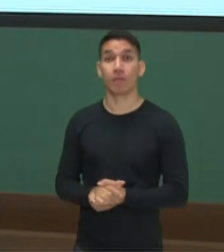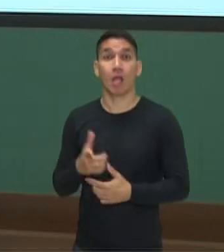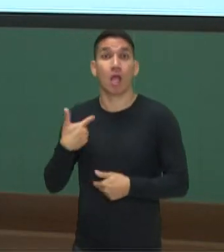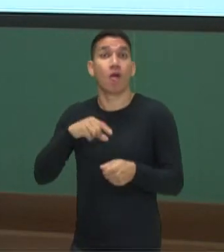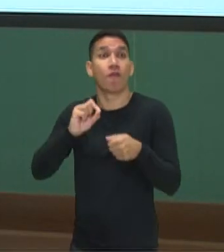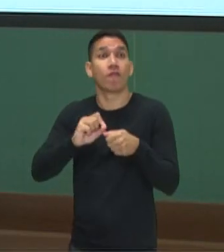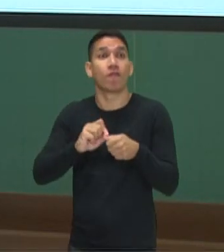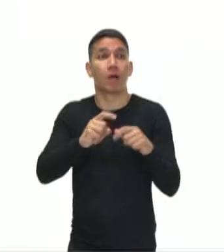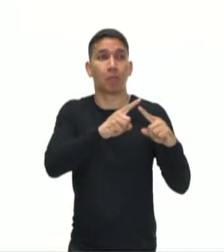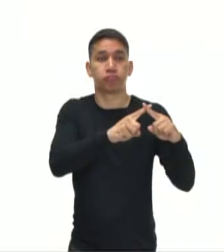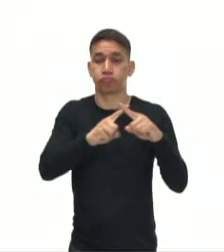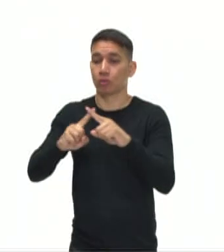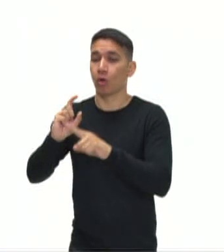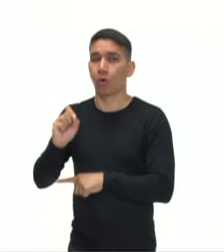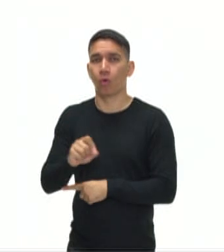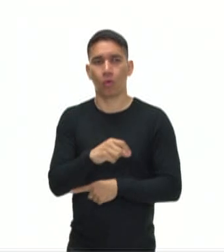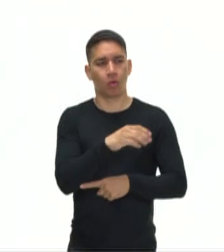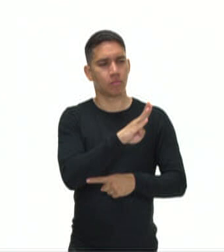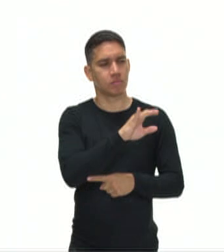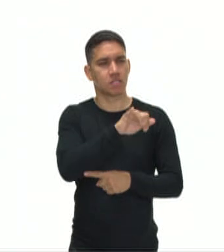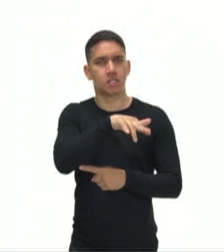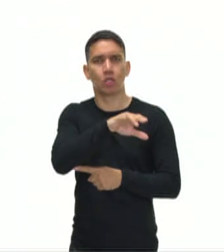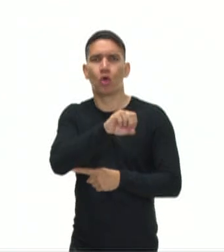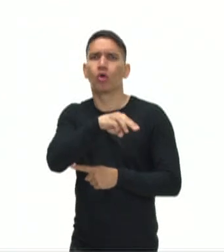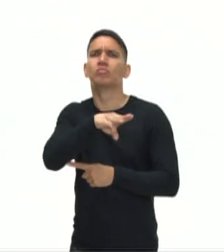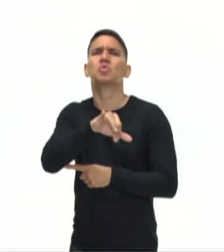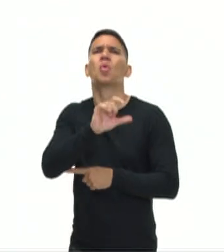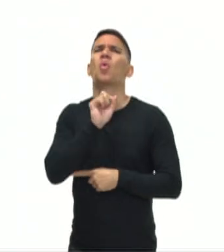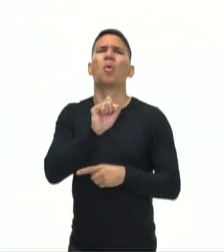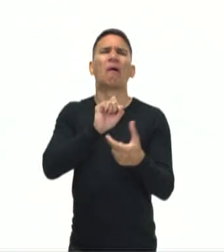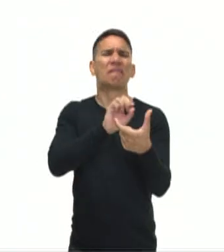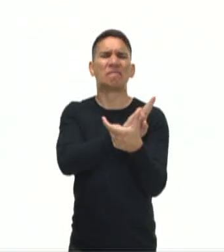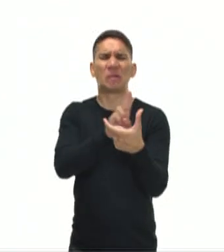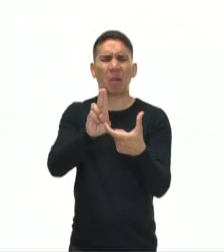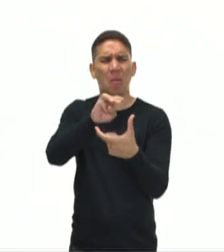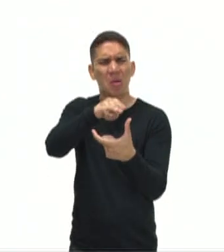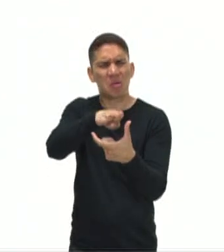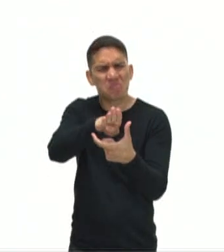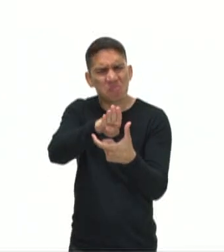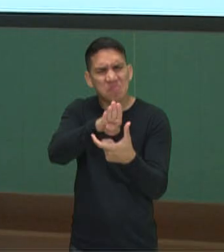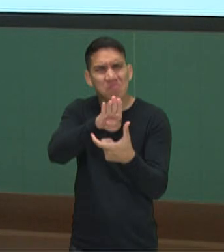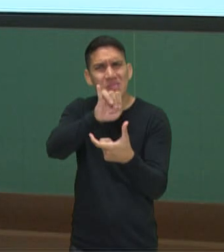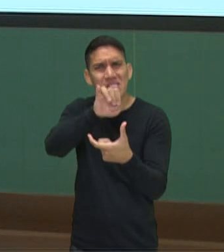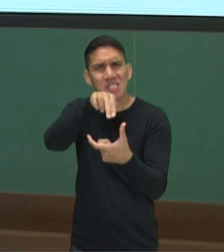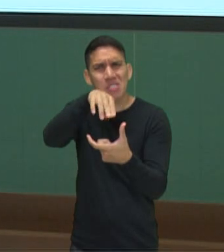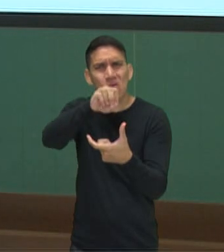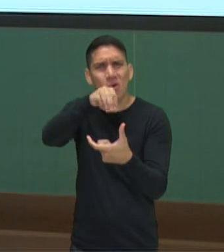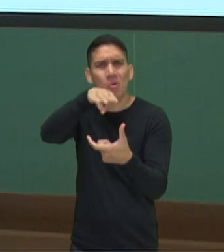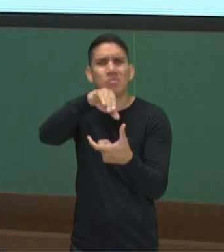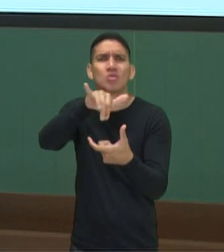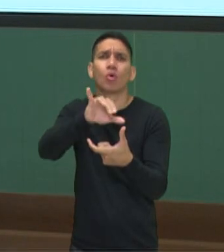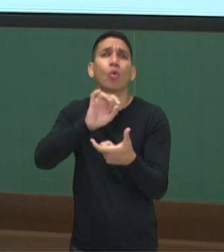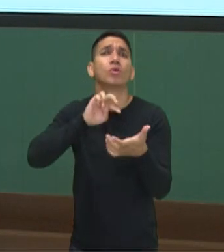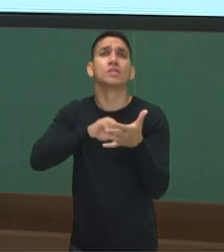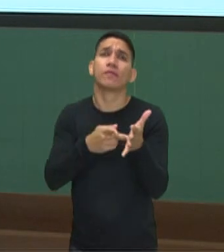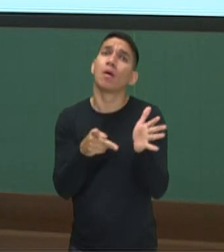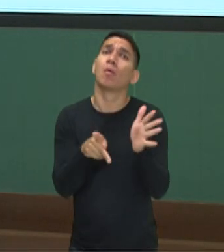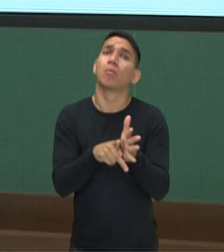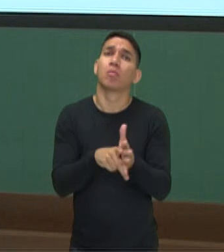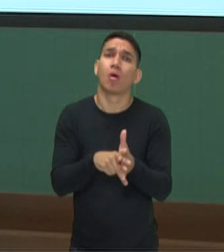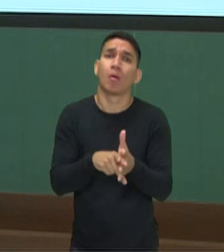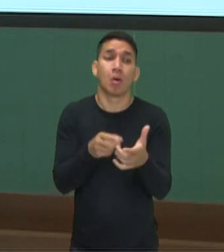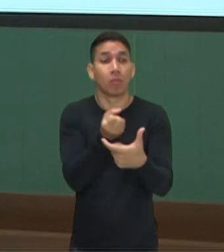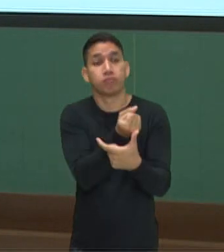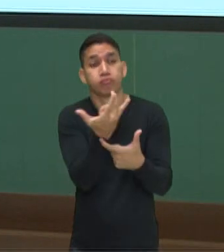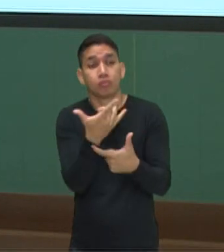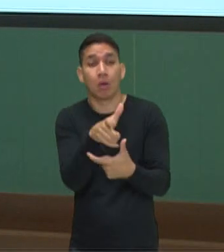Multipliquei um binômio por 3x. Primeiro, o que é um binômio? Binômio é um polinômio de 2 termos, professora.